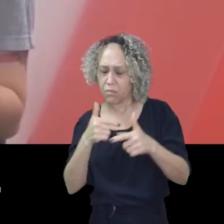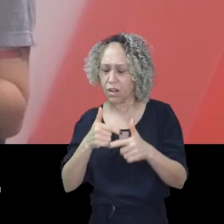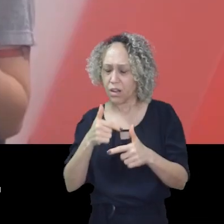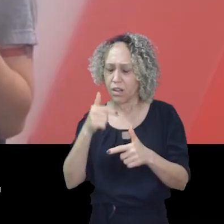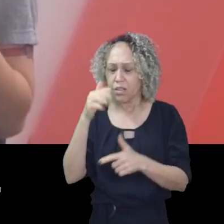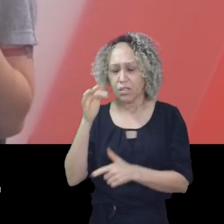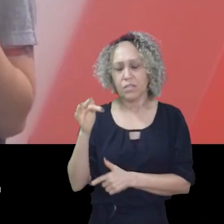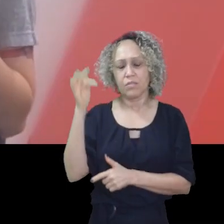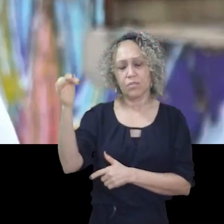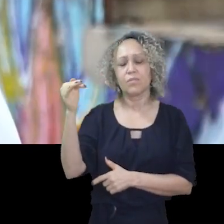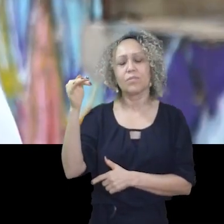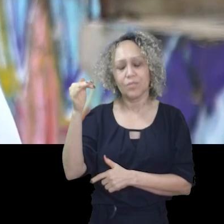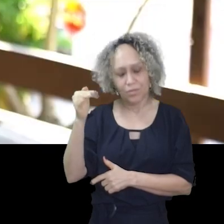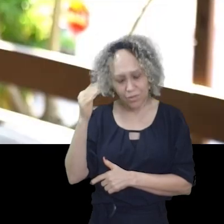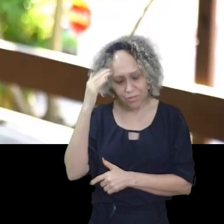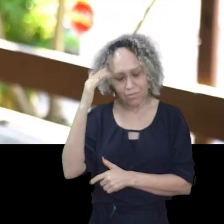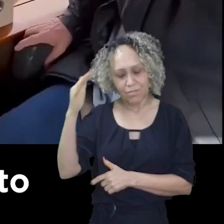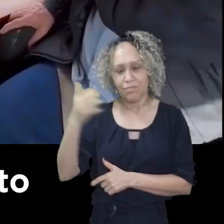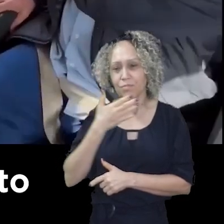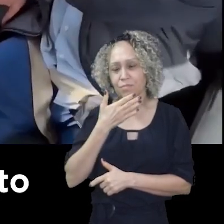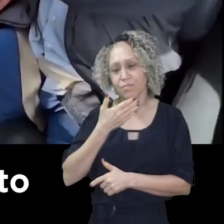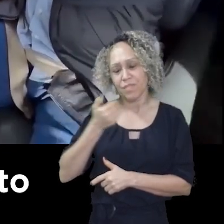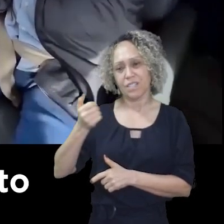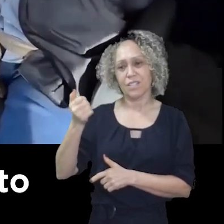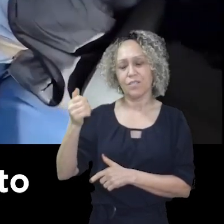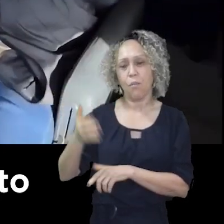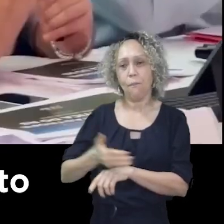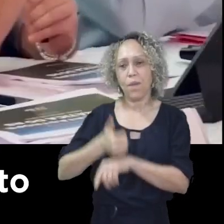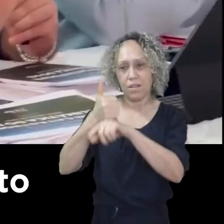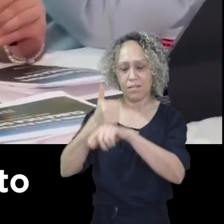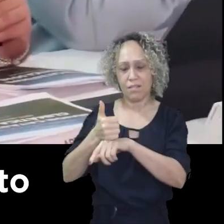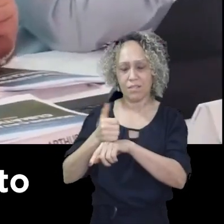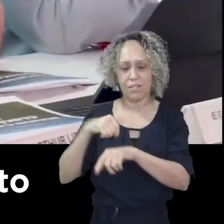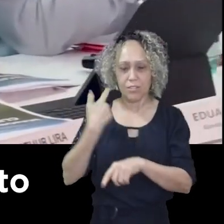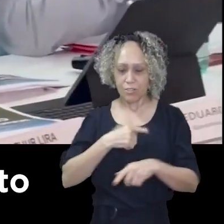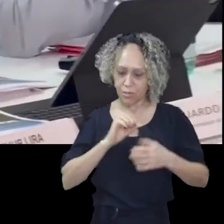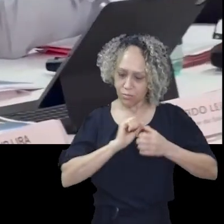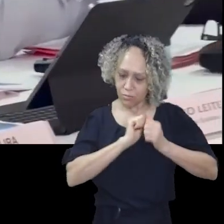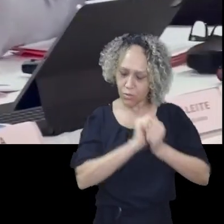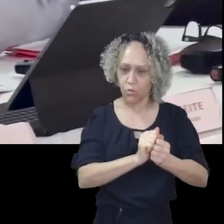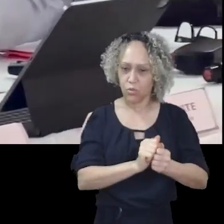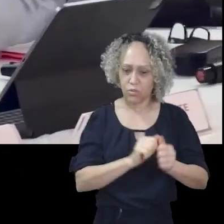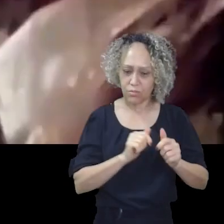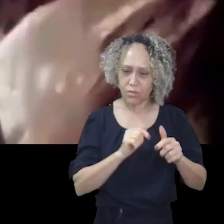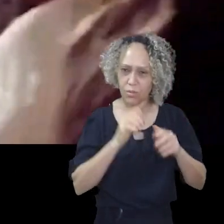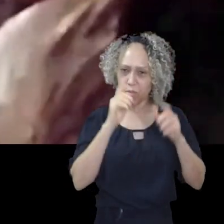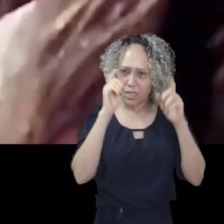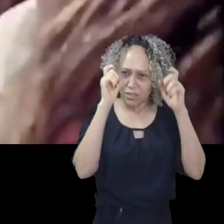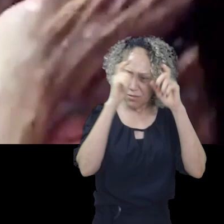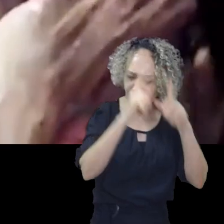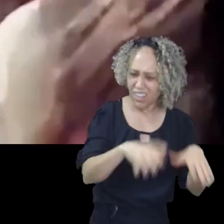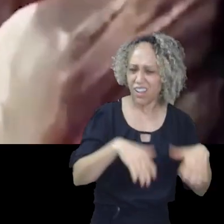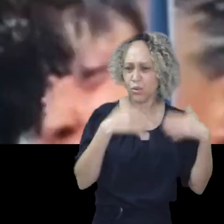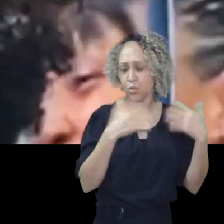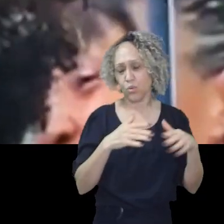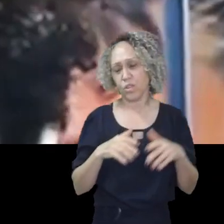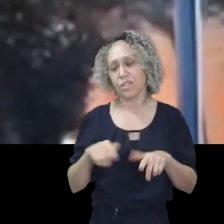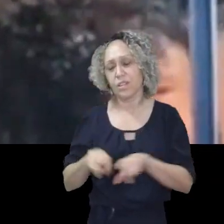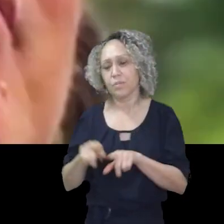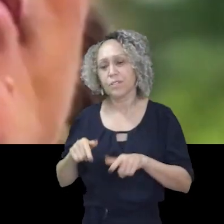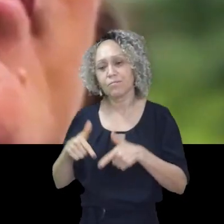o Brasil de amanhã. Estamos presentes nos momentos de luto e nos momentos de luta.